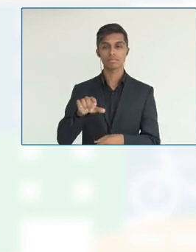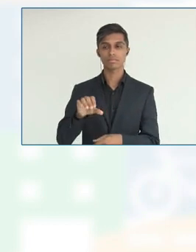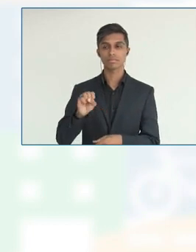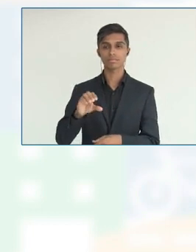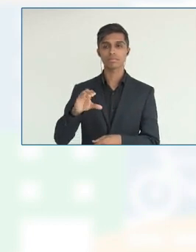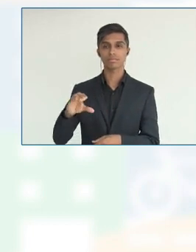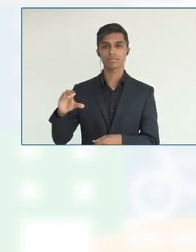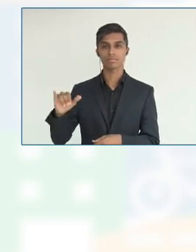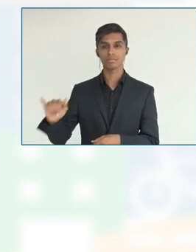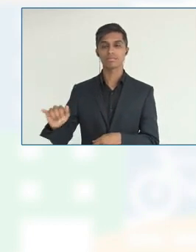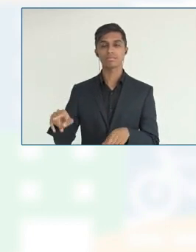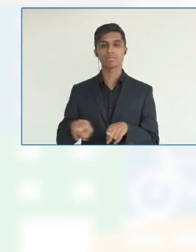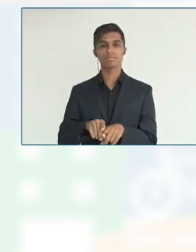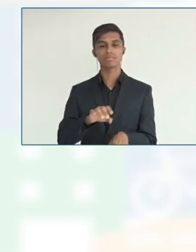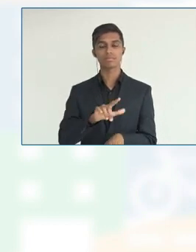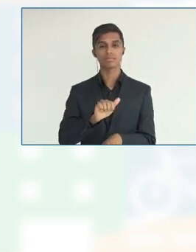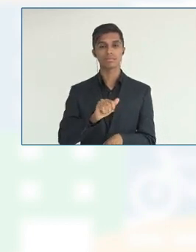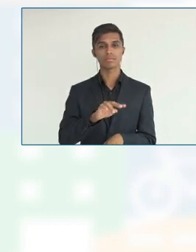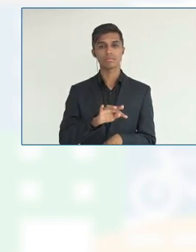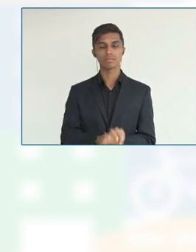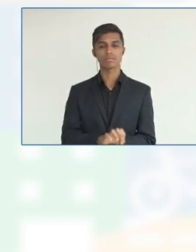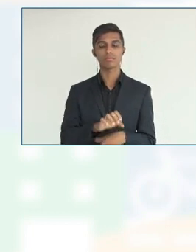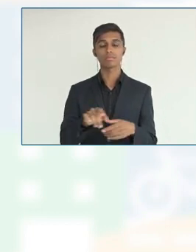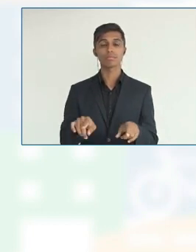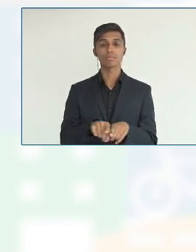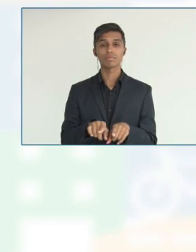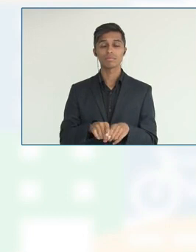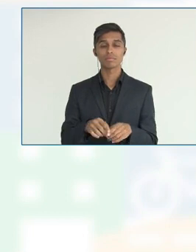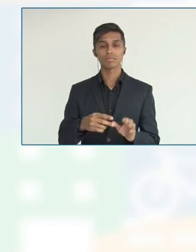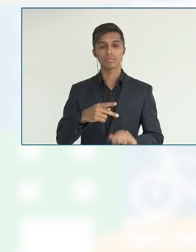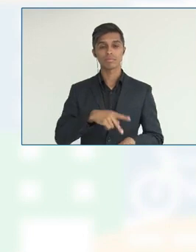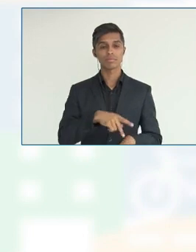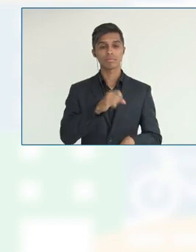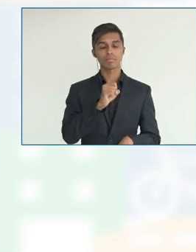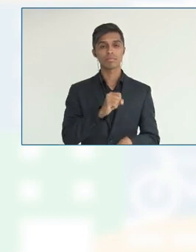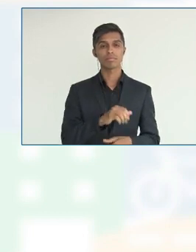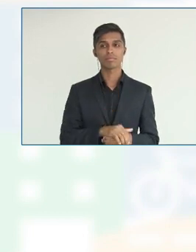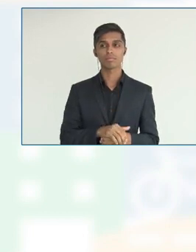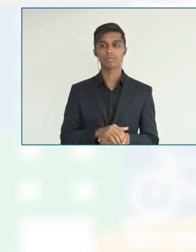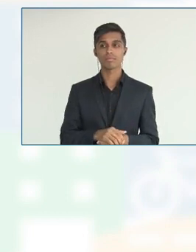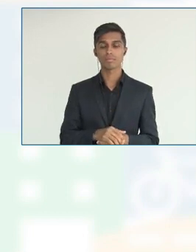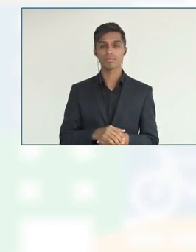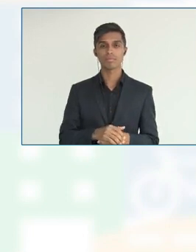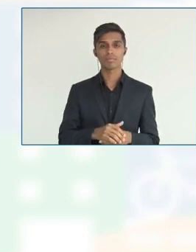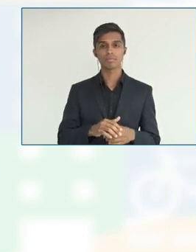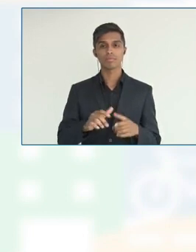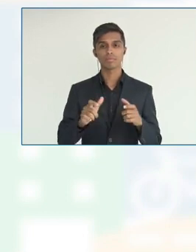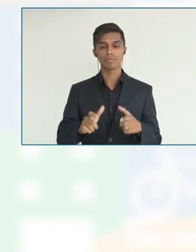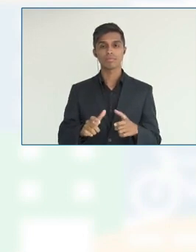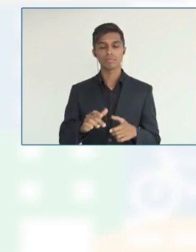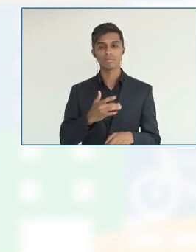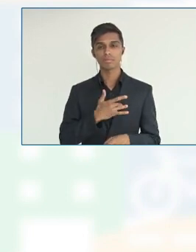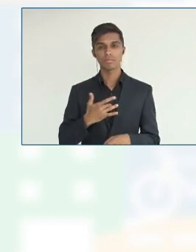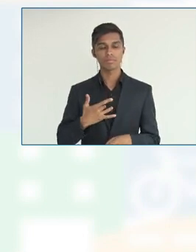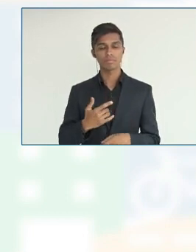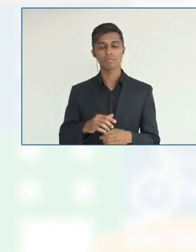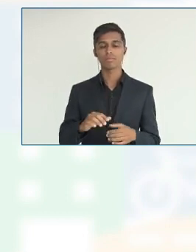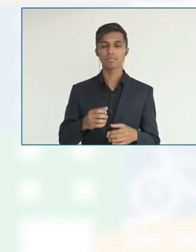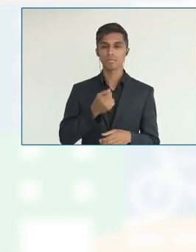no LAT, para graduandos e pós-graduandos na área de atuação, aí na área de saúde, né, então